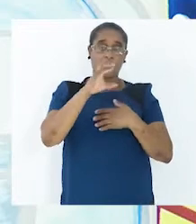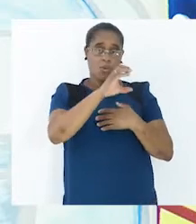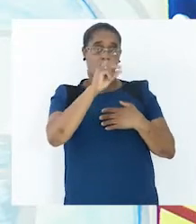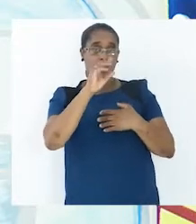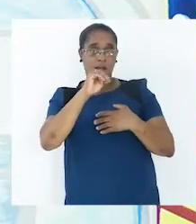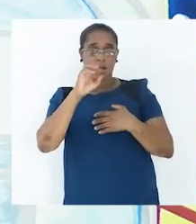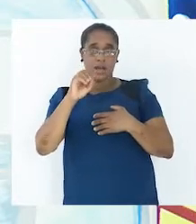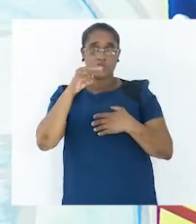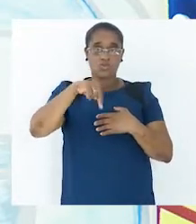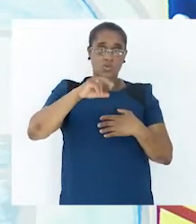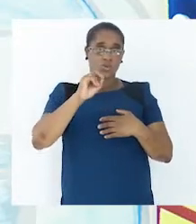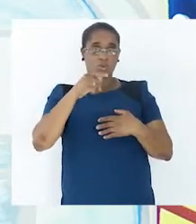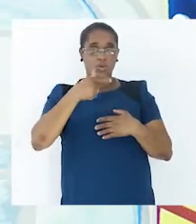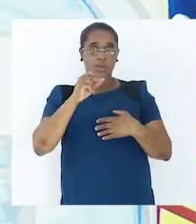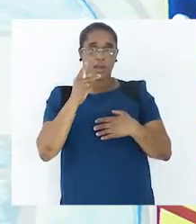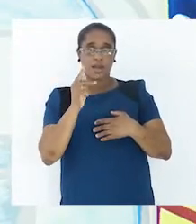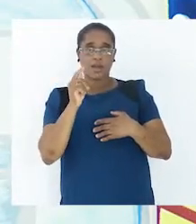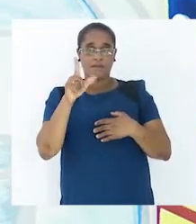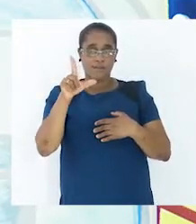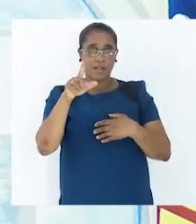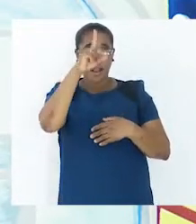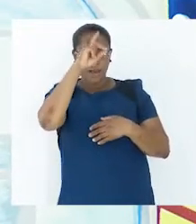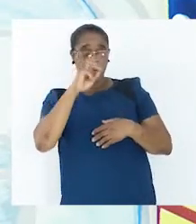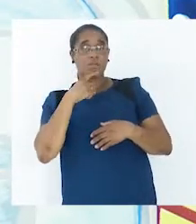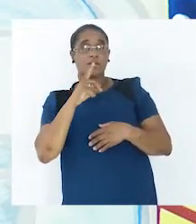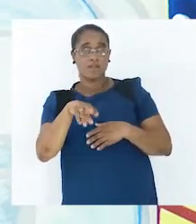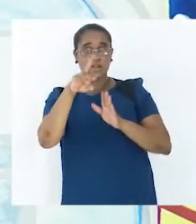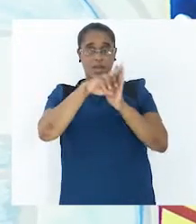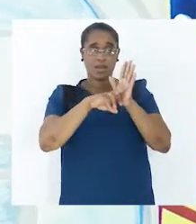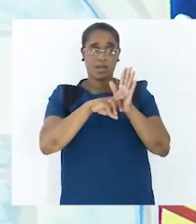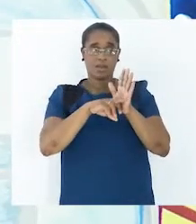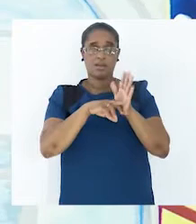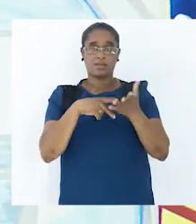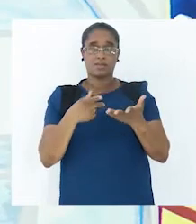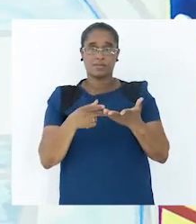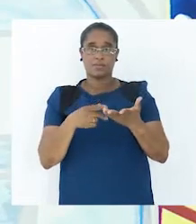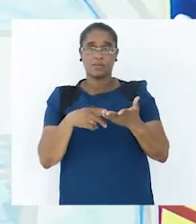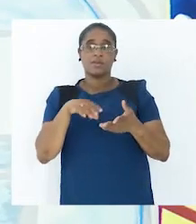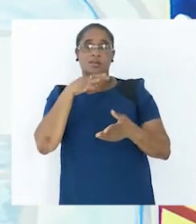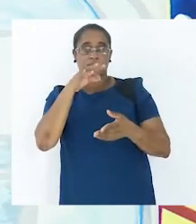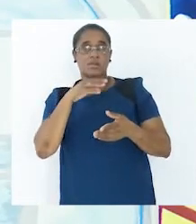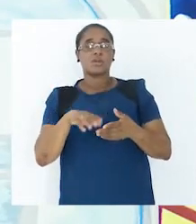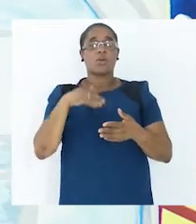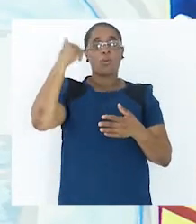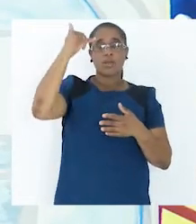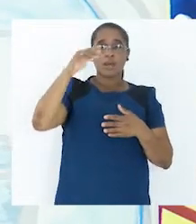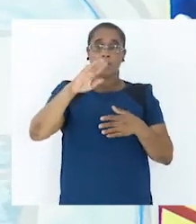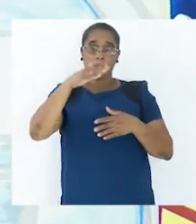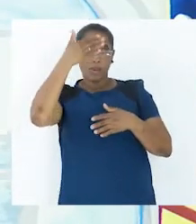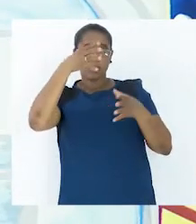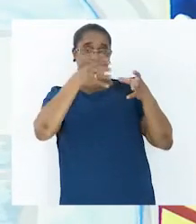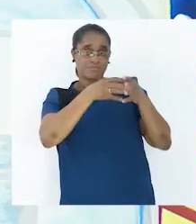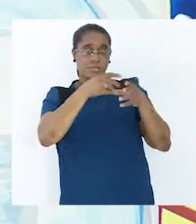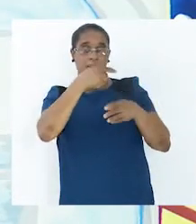notável, relembrando a regra ao lado, que diz que é o quadrado do primeiro termo menos